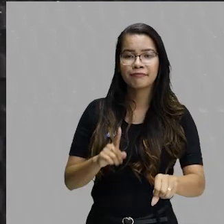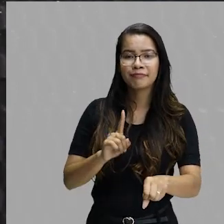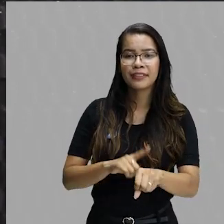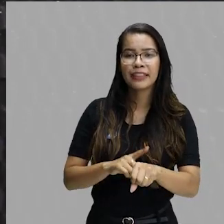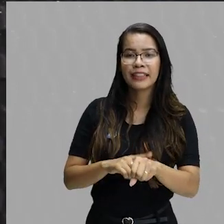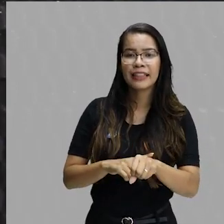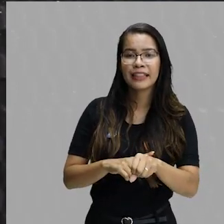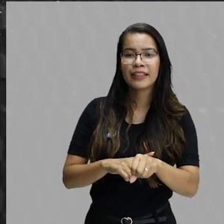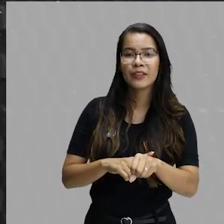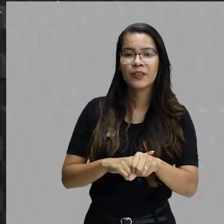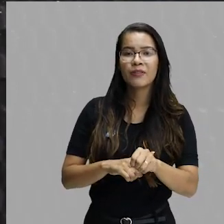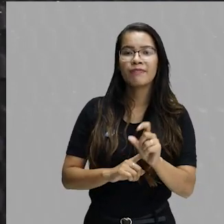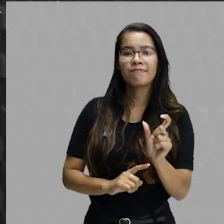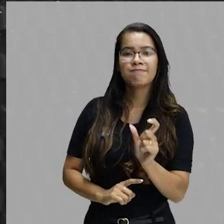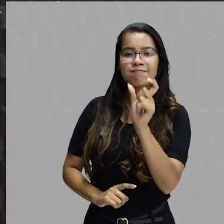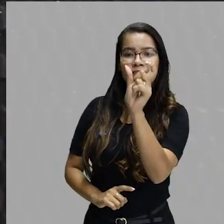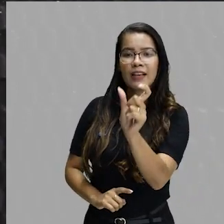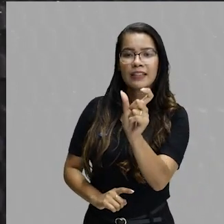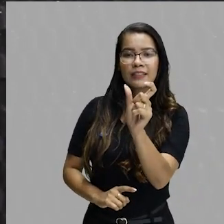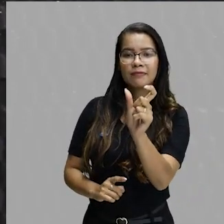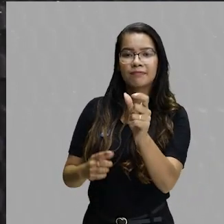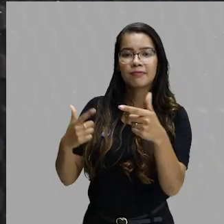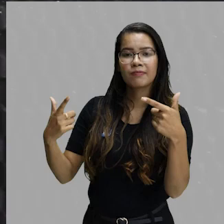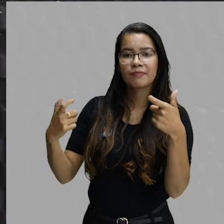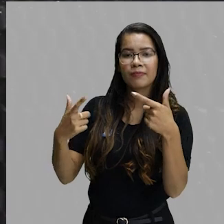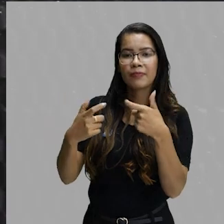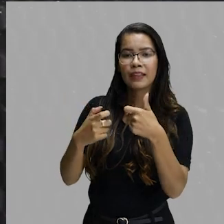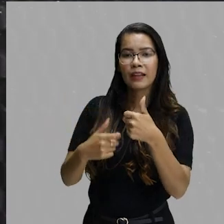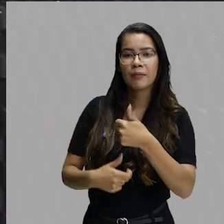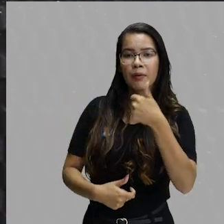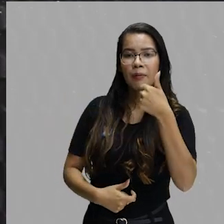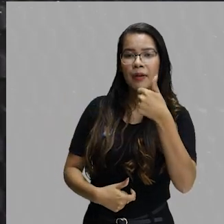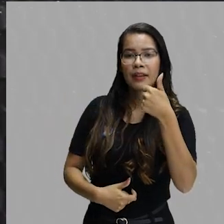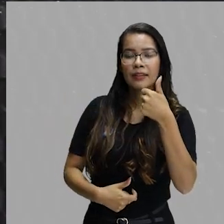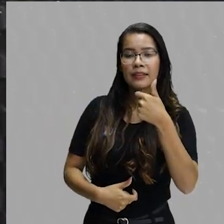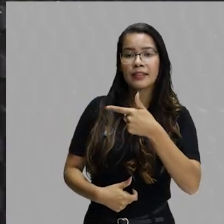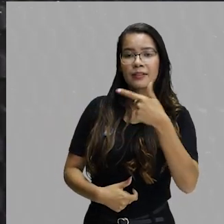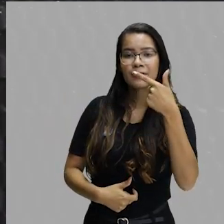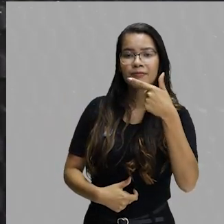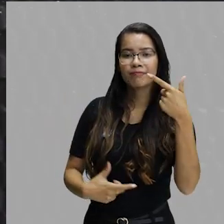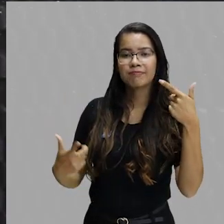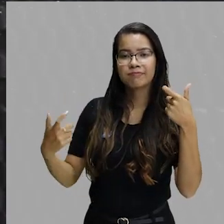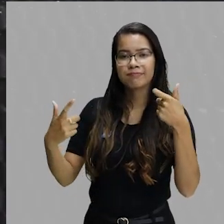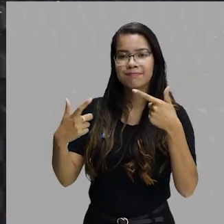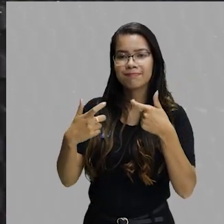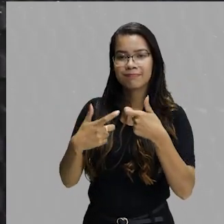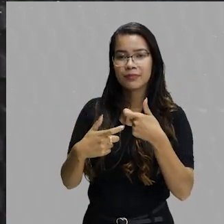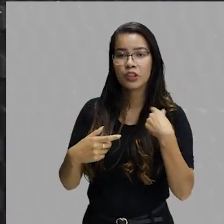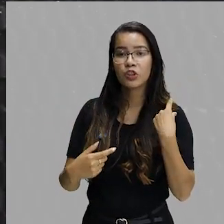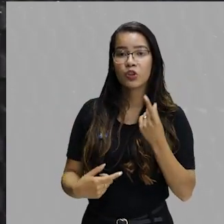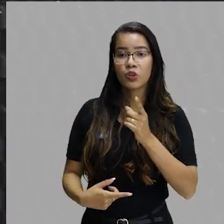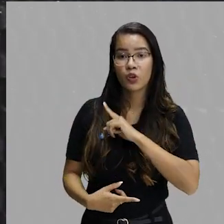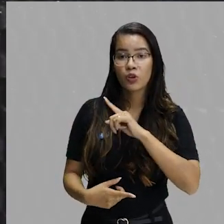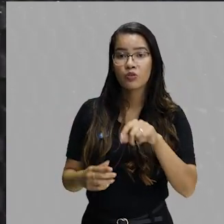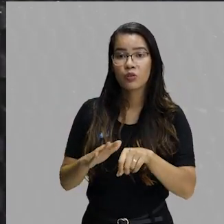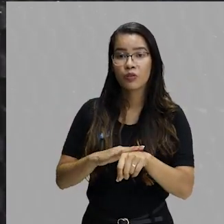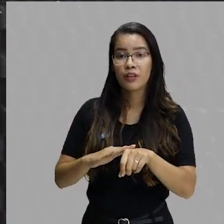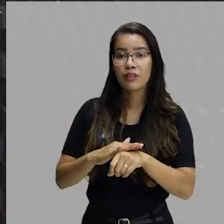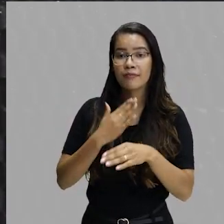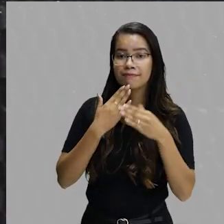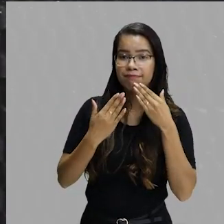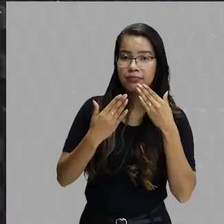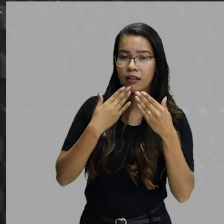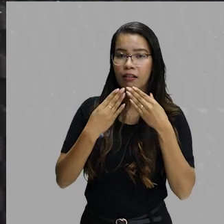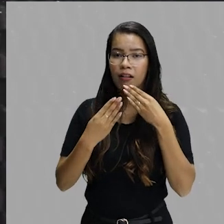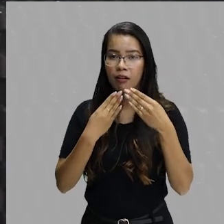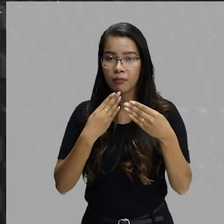Guerra Mundial e que antecede a Segunda. Iremos discutir, debater, na aula de hoje,